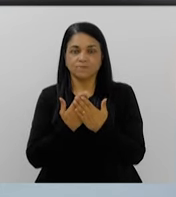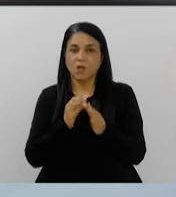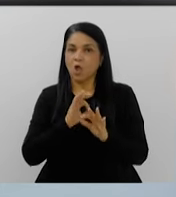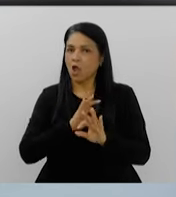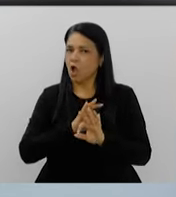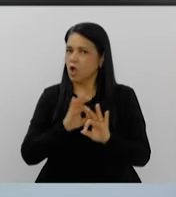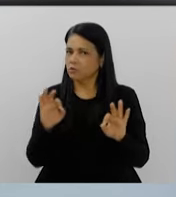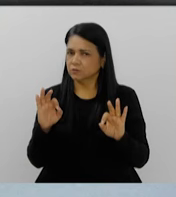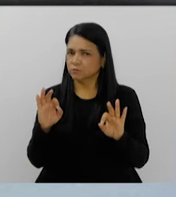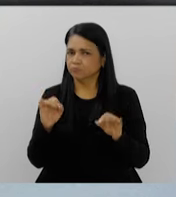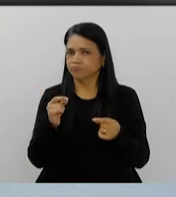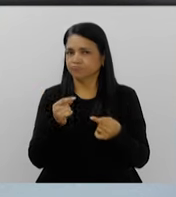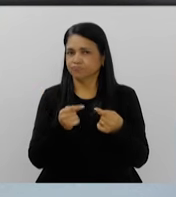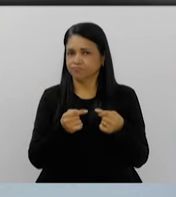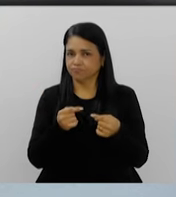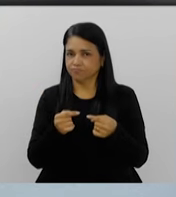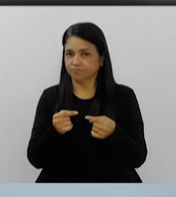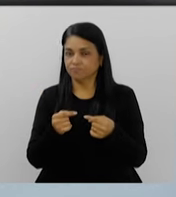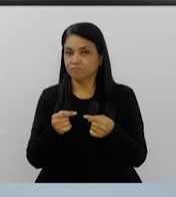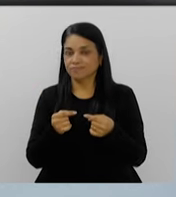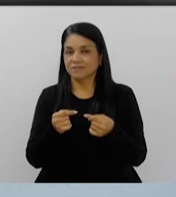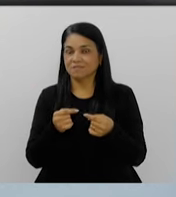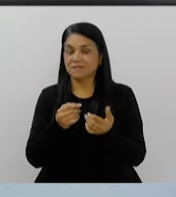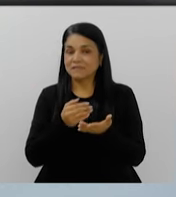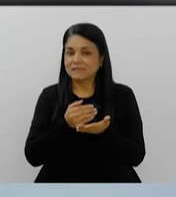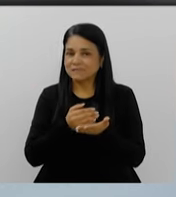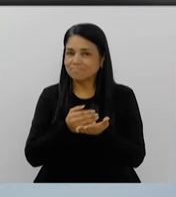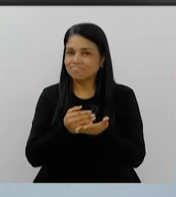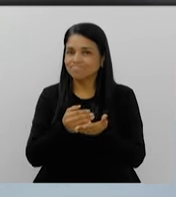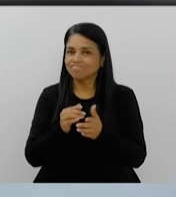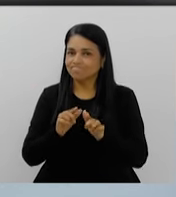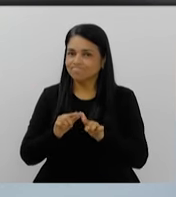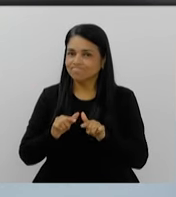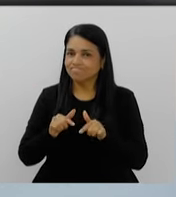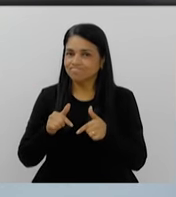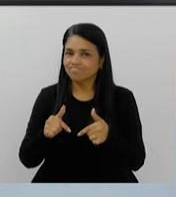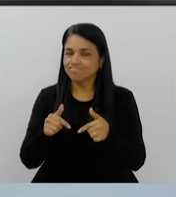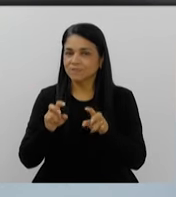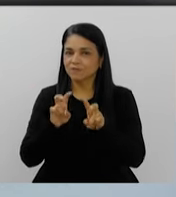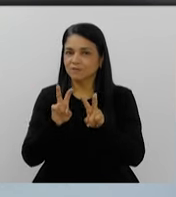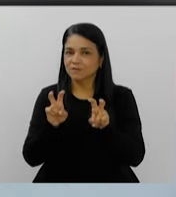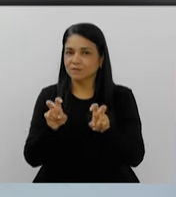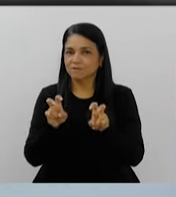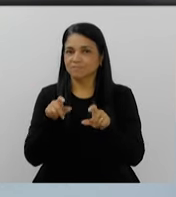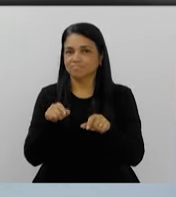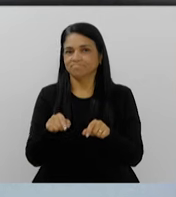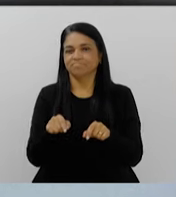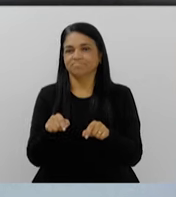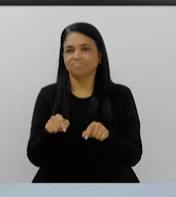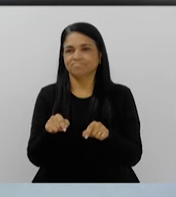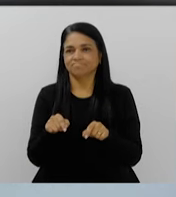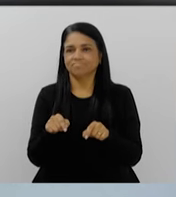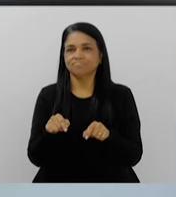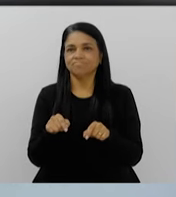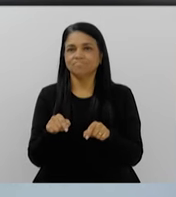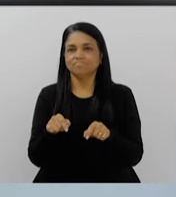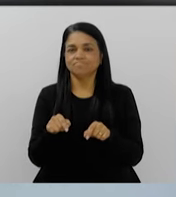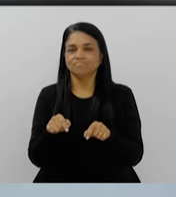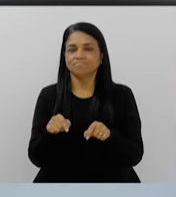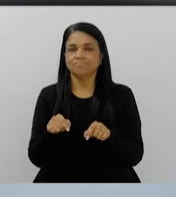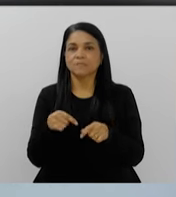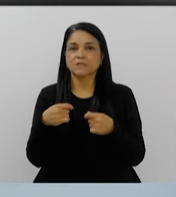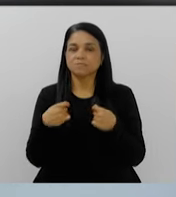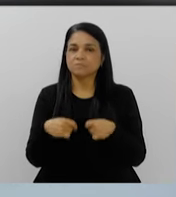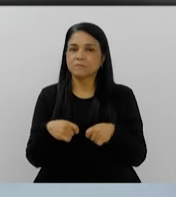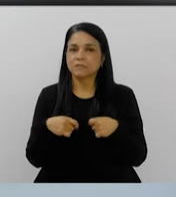ótimo. Mas a iniciativa desse tema, evidentemente, que teria